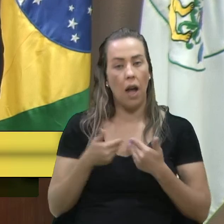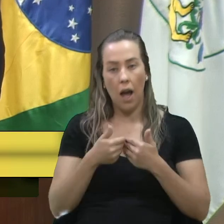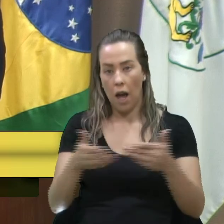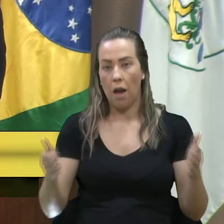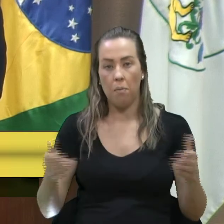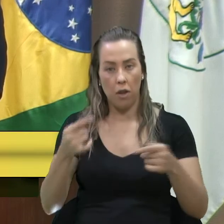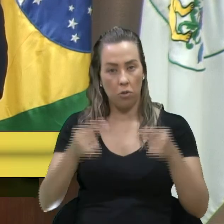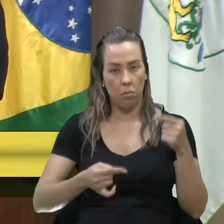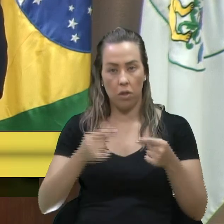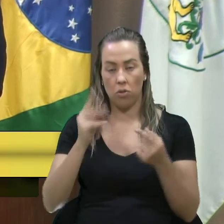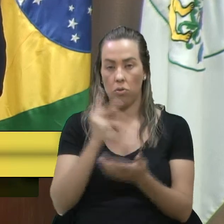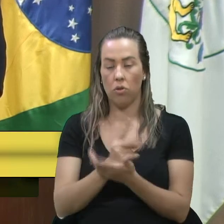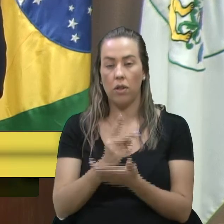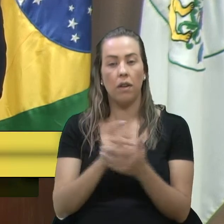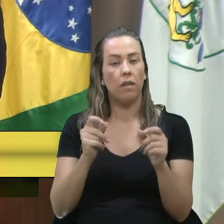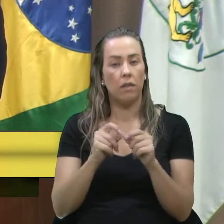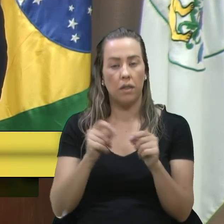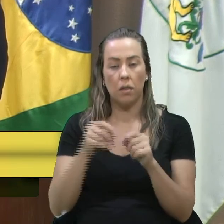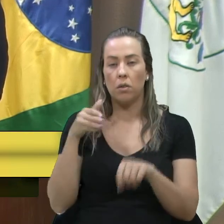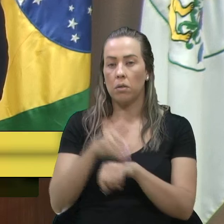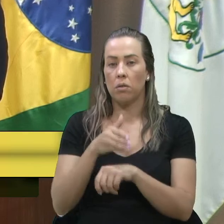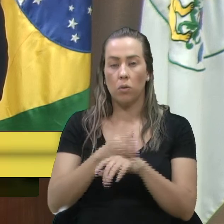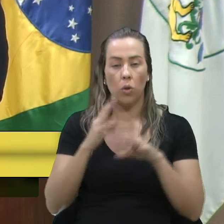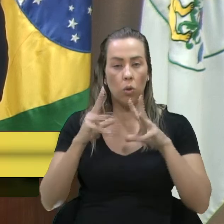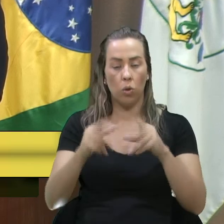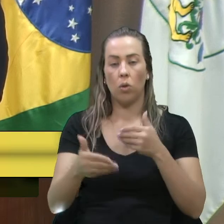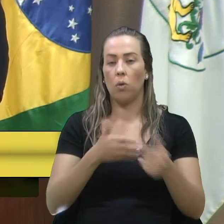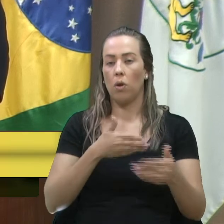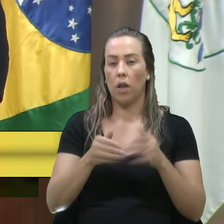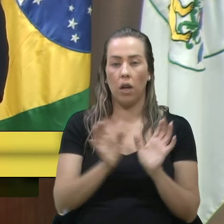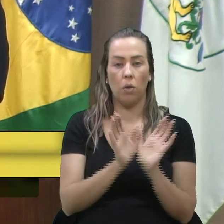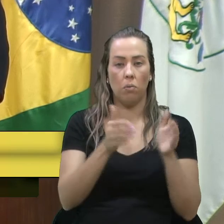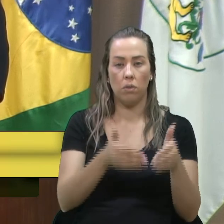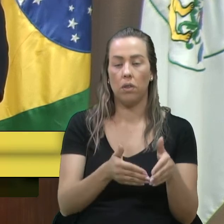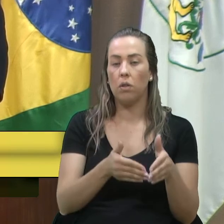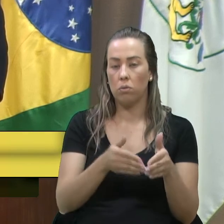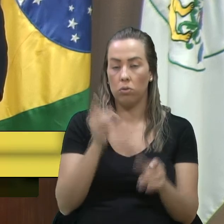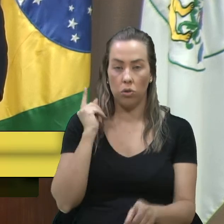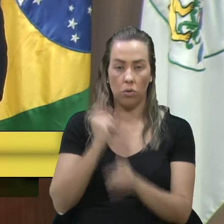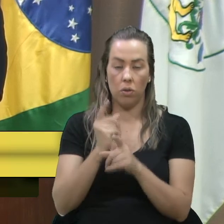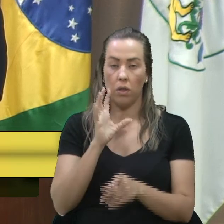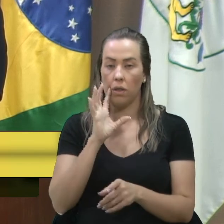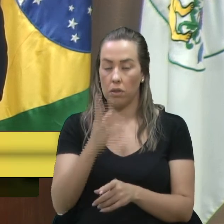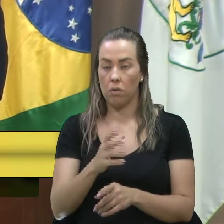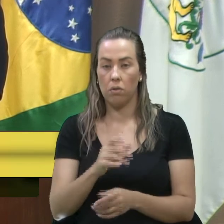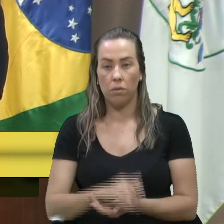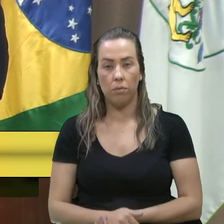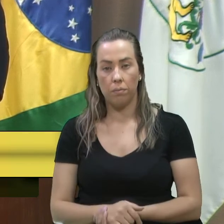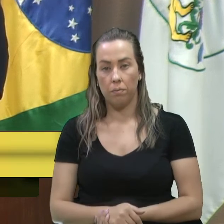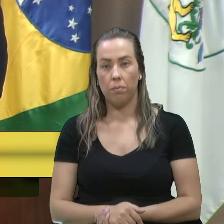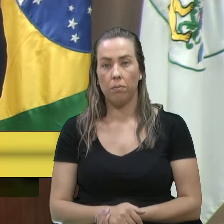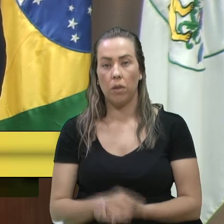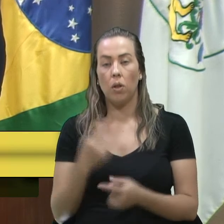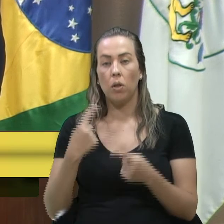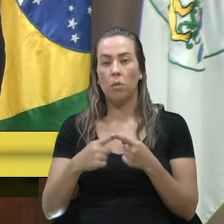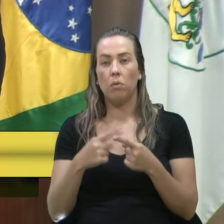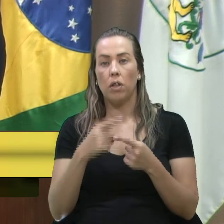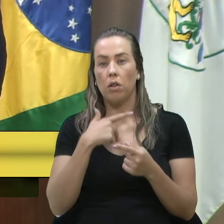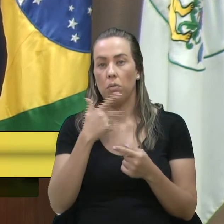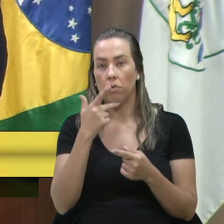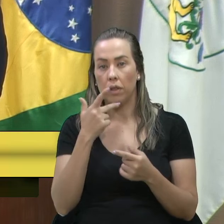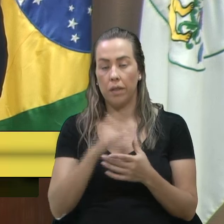para discutir, faremos parte de toda e qualquer comissão no sentido de encontrar alternativas, porque, como eu